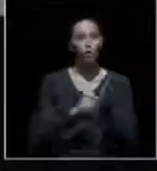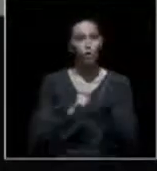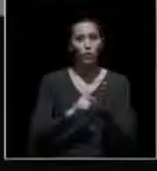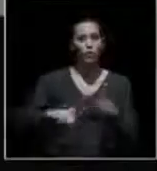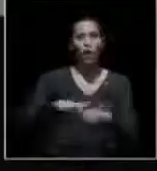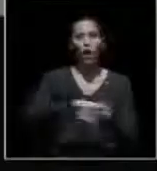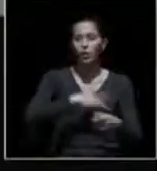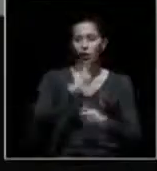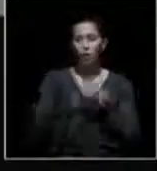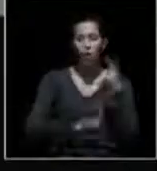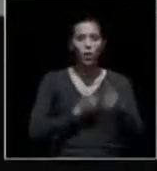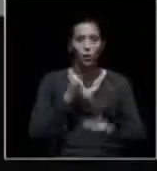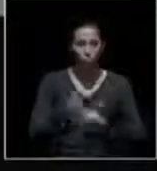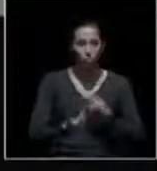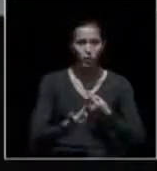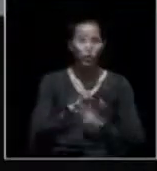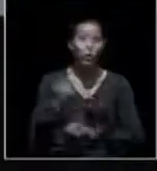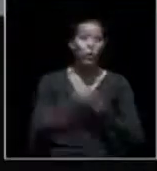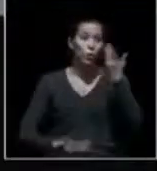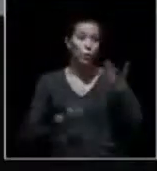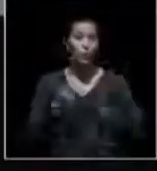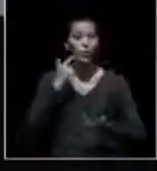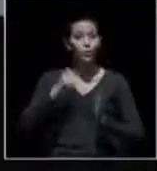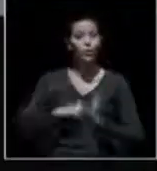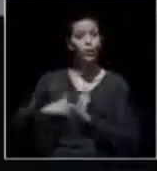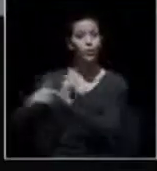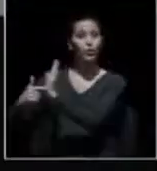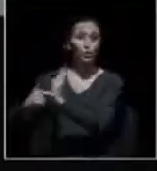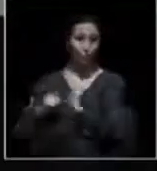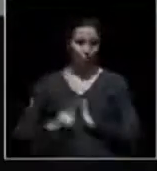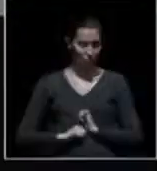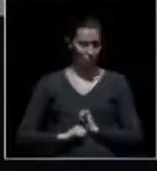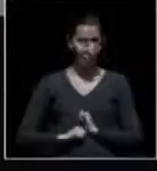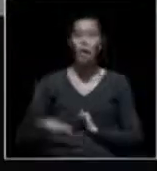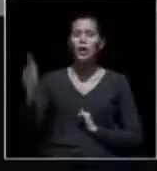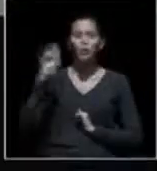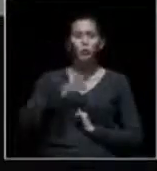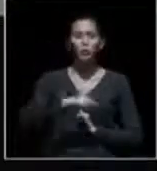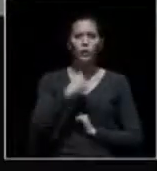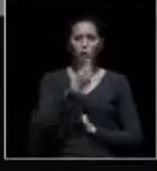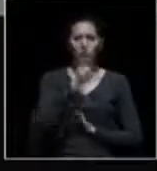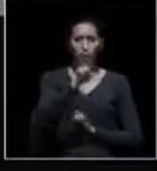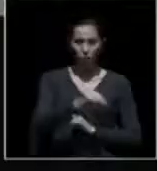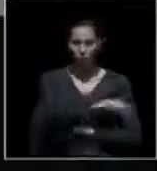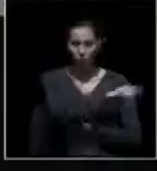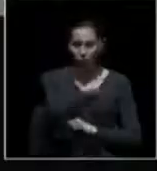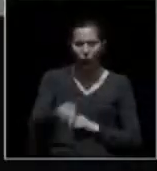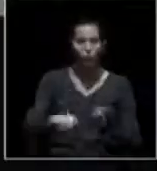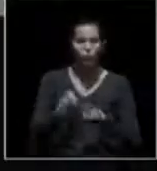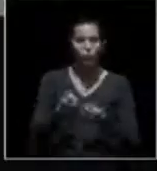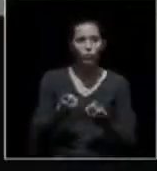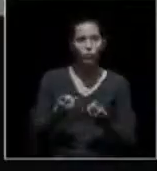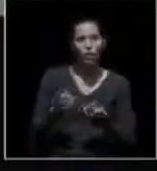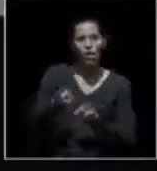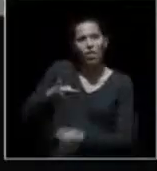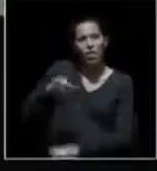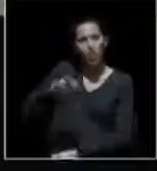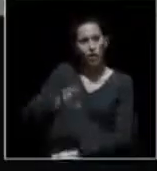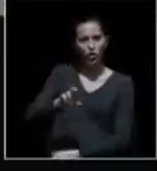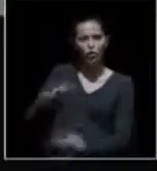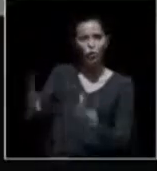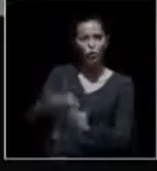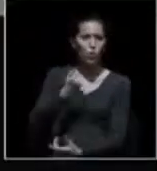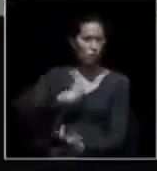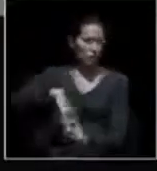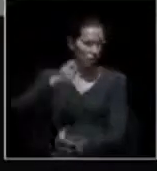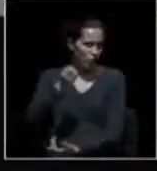áreas é maior do que aquela que nos é apresentada. É ainda de referir que, em alguns eixos, a taxa de execução ficou aquém do que estava previsto. Podemos